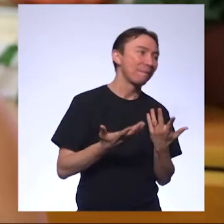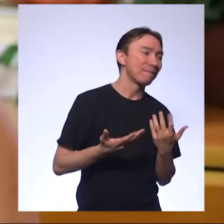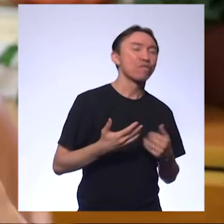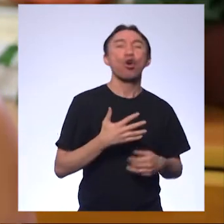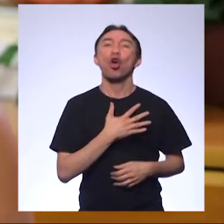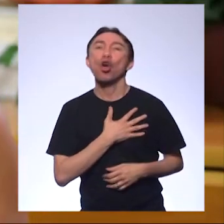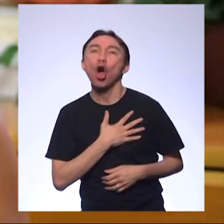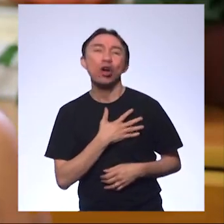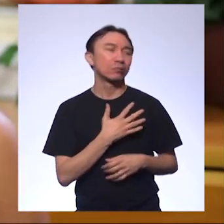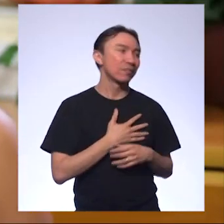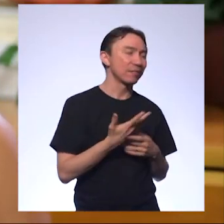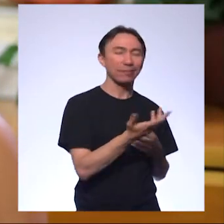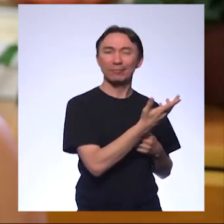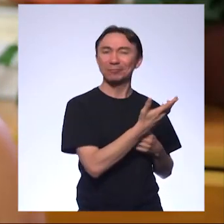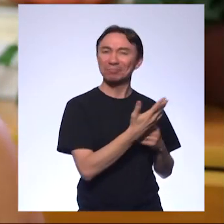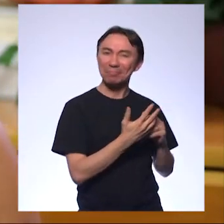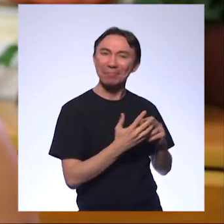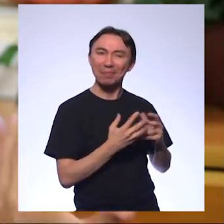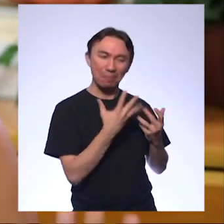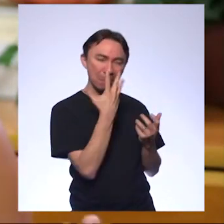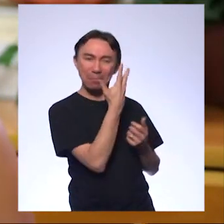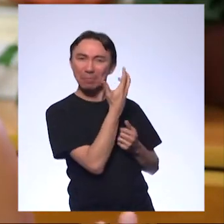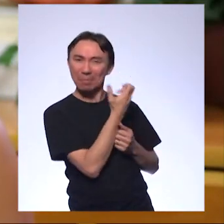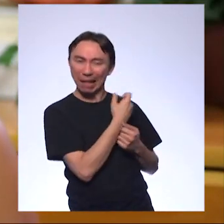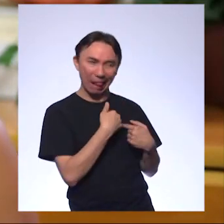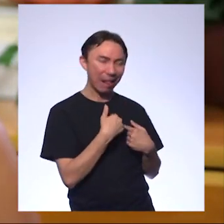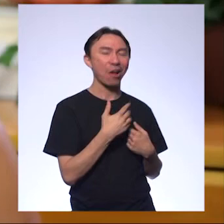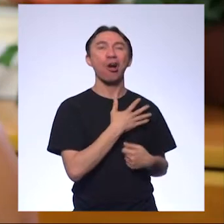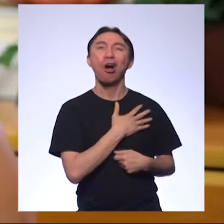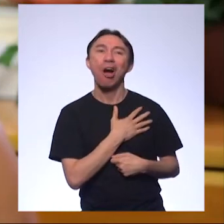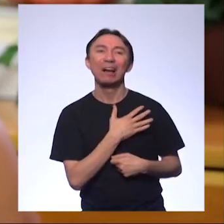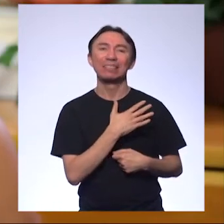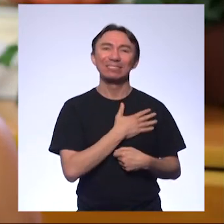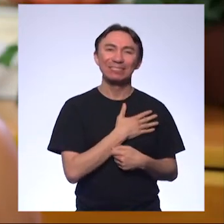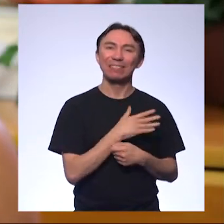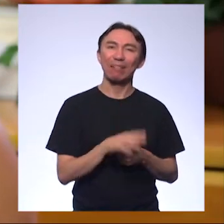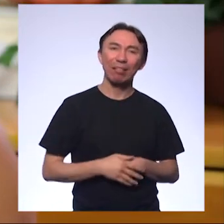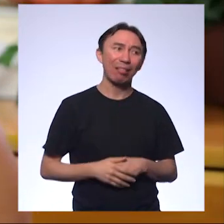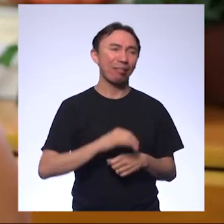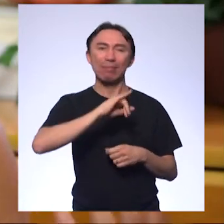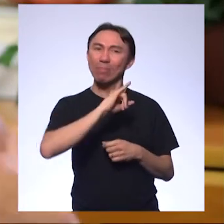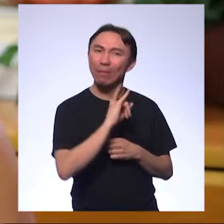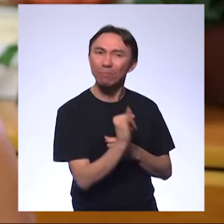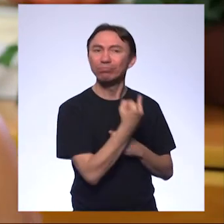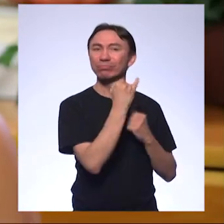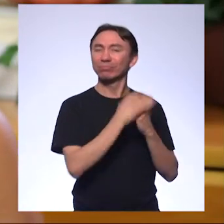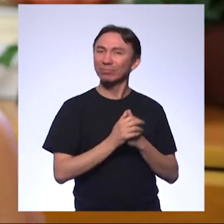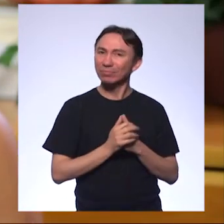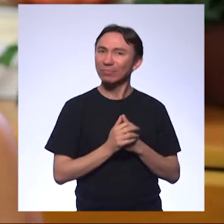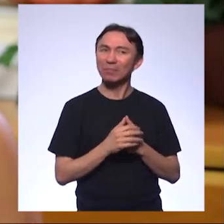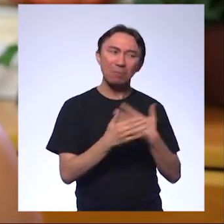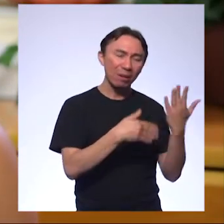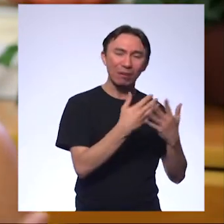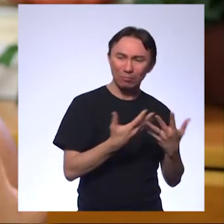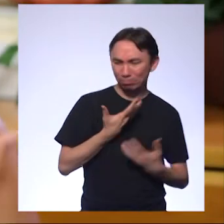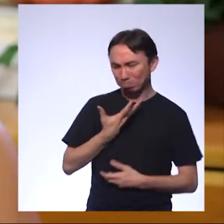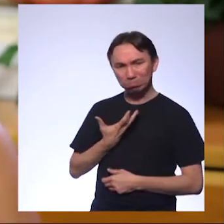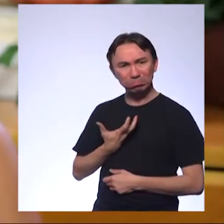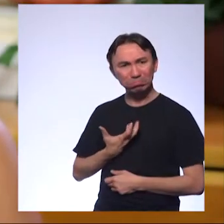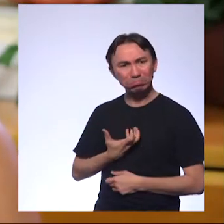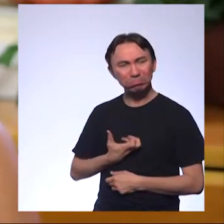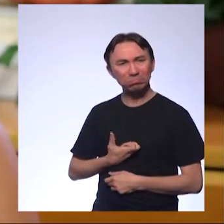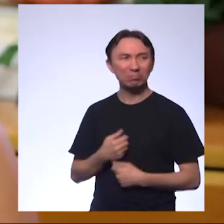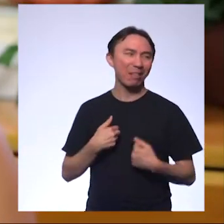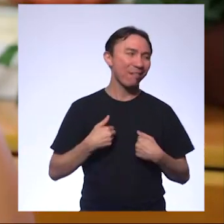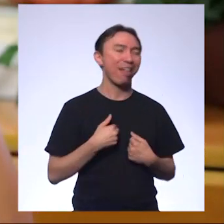sentir desejado. É utilizar das pessoas de maneira que você pode magoá-las para benefício próprio. As pessoas não